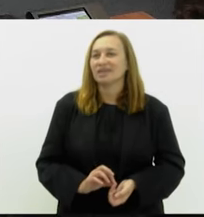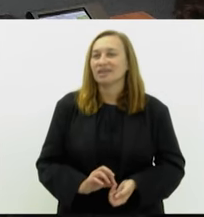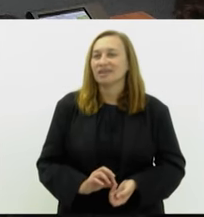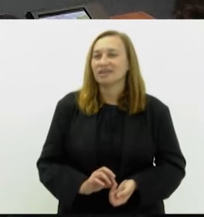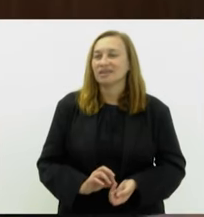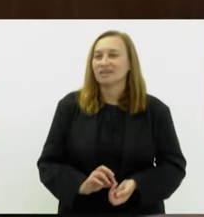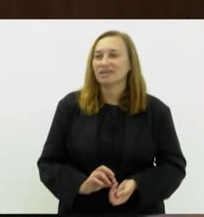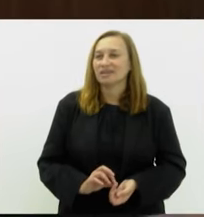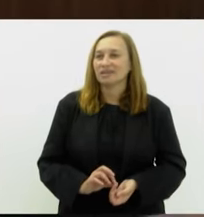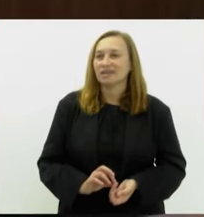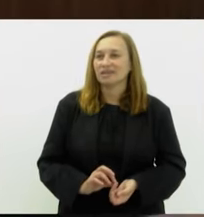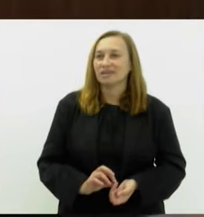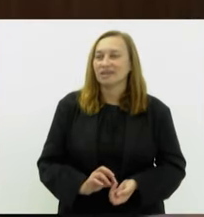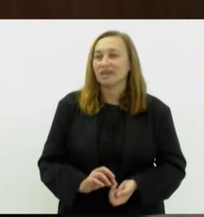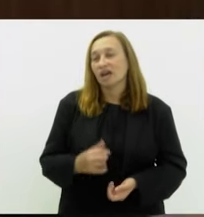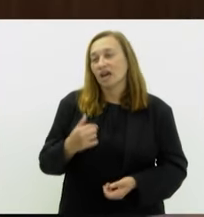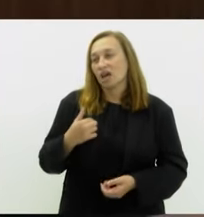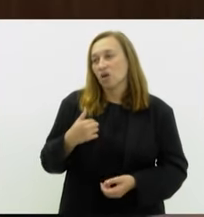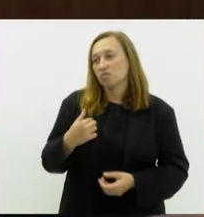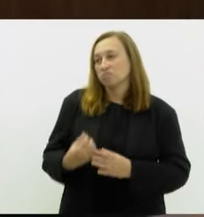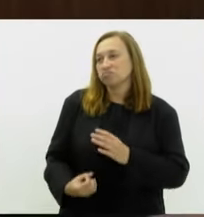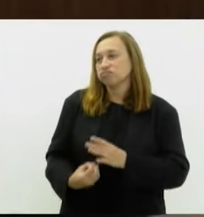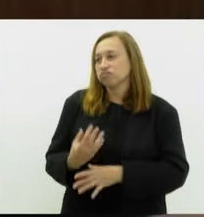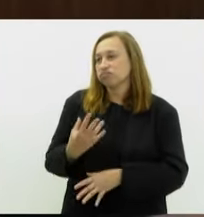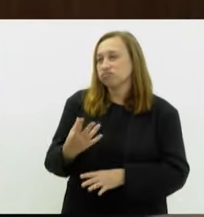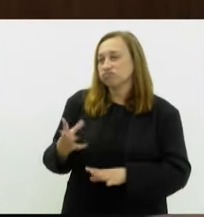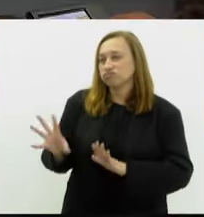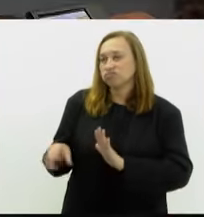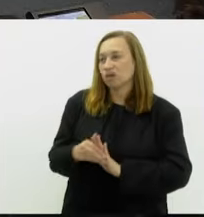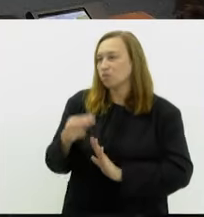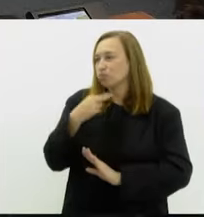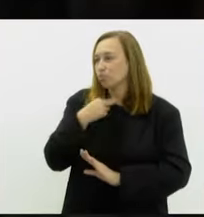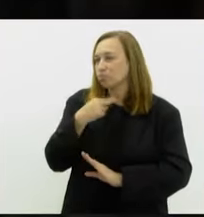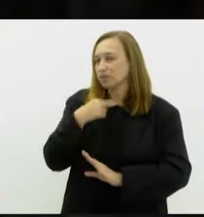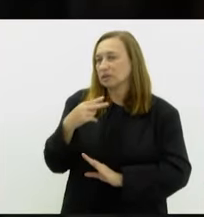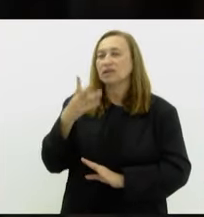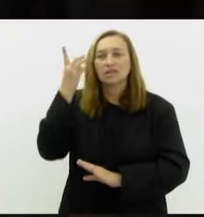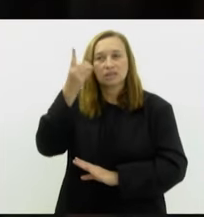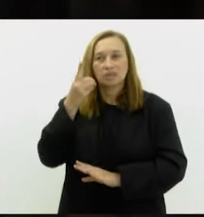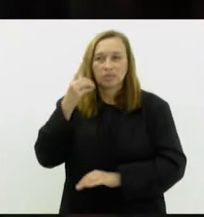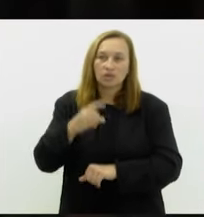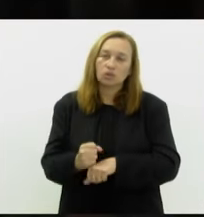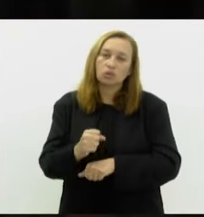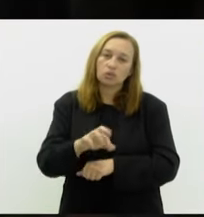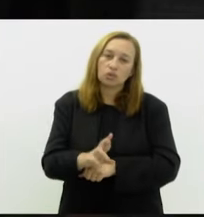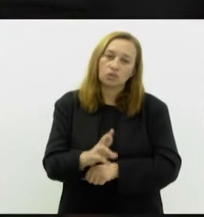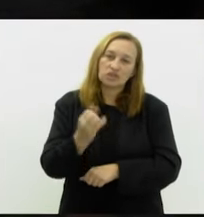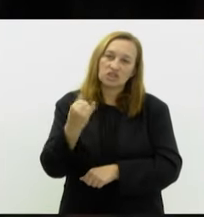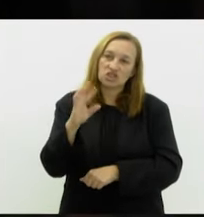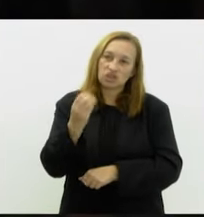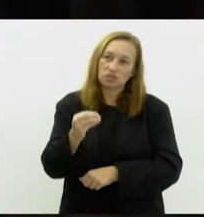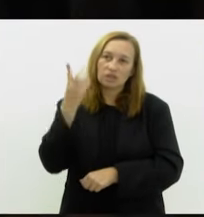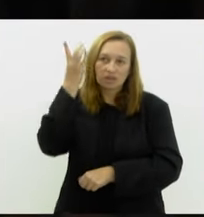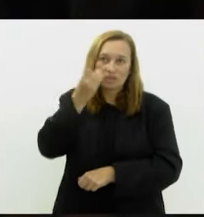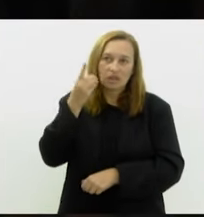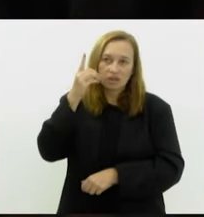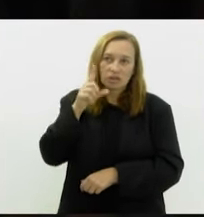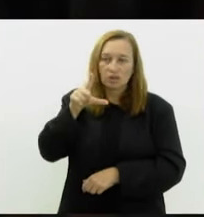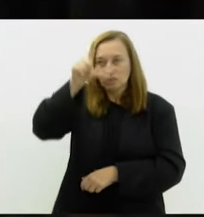Presidente, eu sou autor de emenda. Ah, não vai poder. Deputado doutor Serginho. Deputado Luiz Paulo.